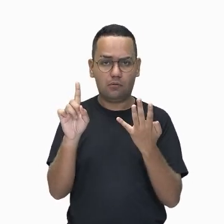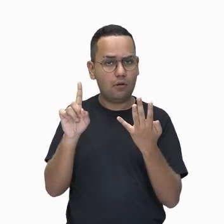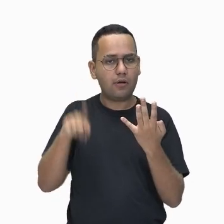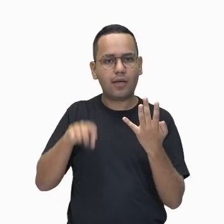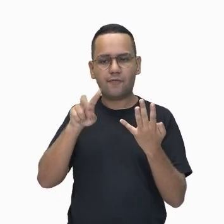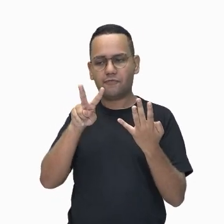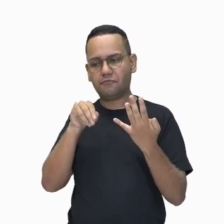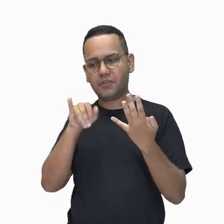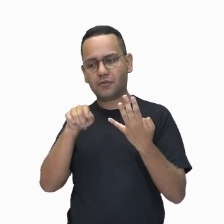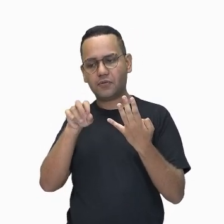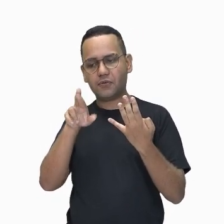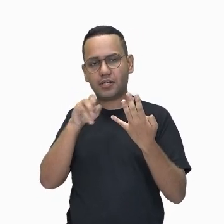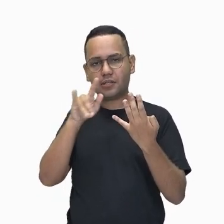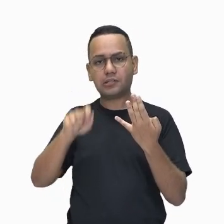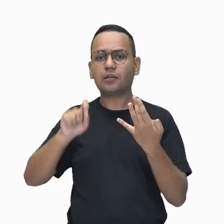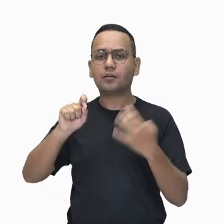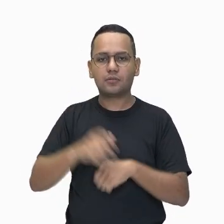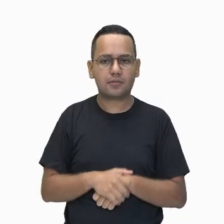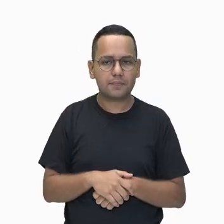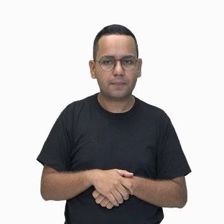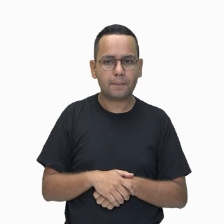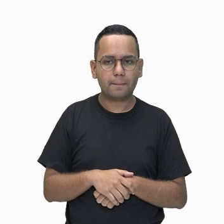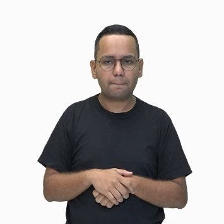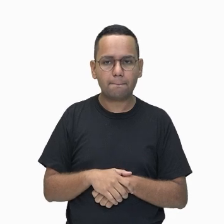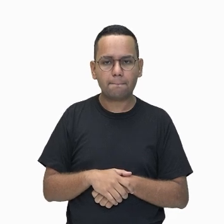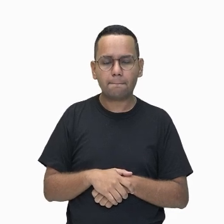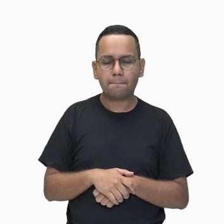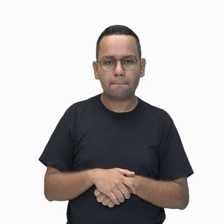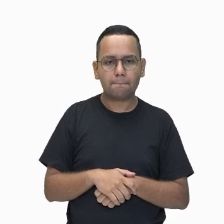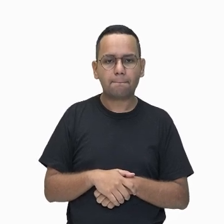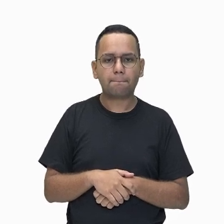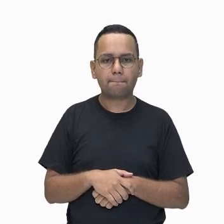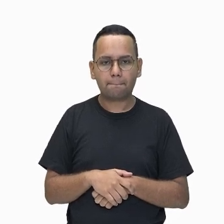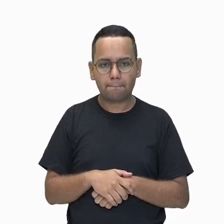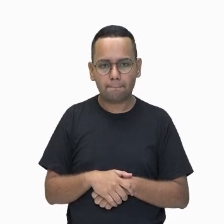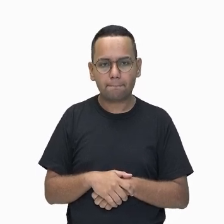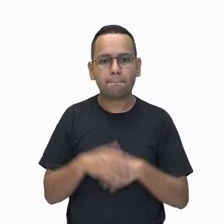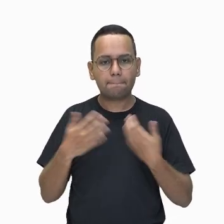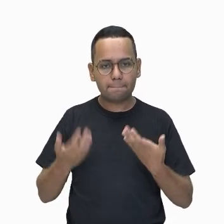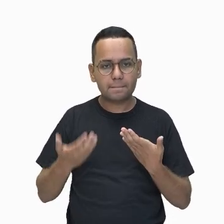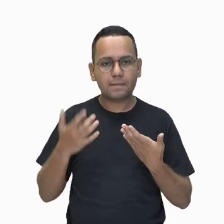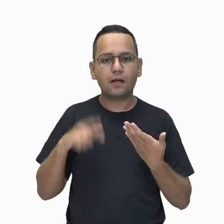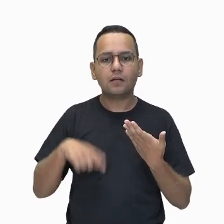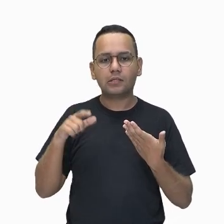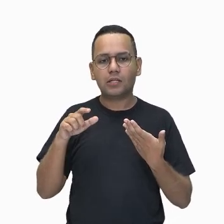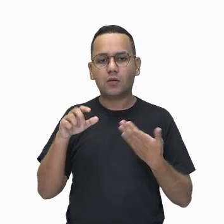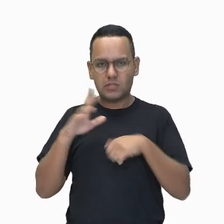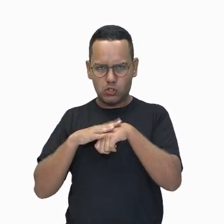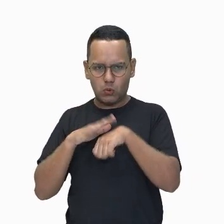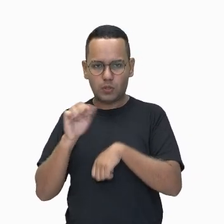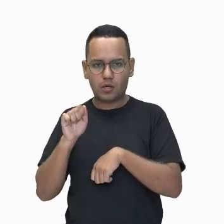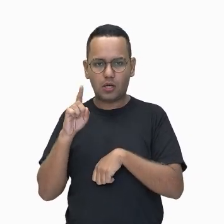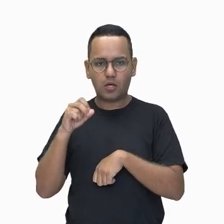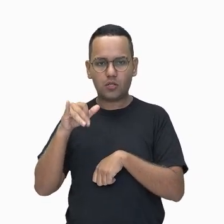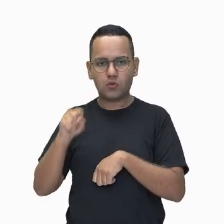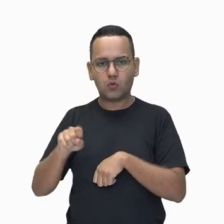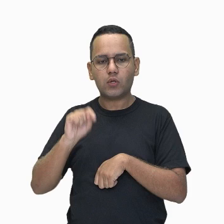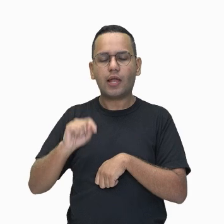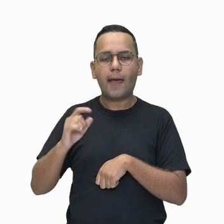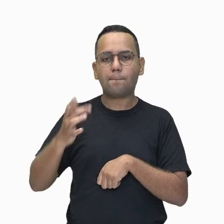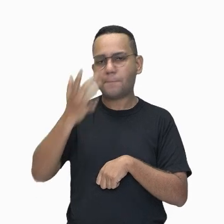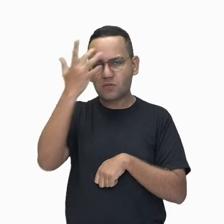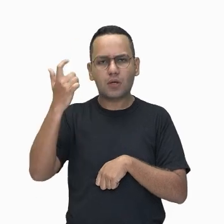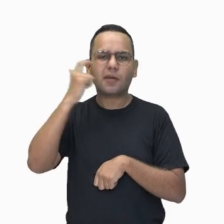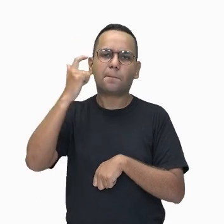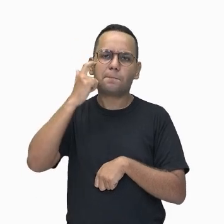também conhecida aí como transtorno dismórfico muscular ou síndrome de Adonis, que é caracterizado por uma obsessão em ter um corpo perfeito,